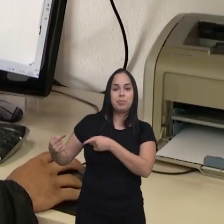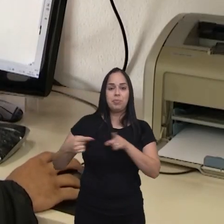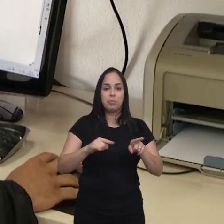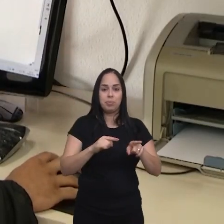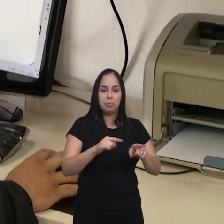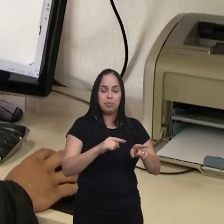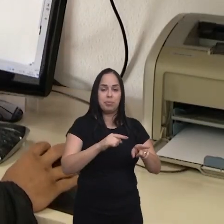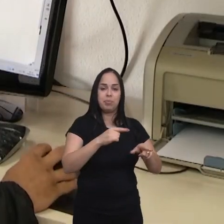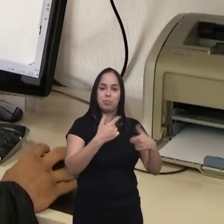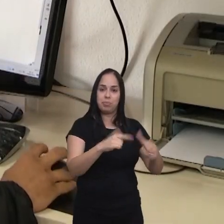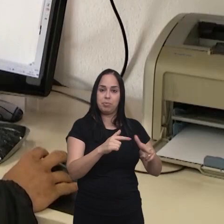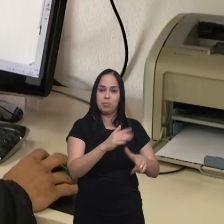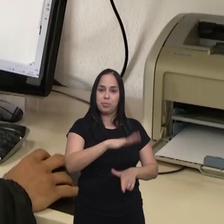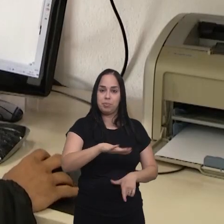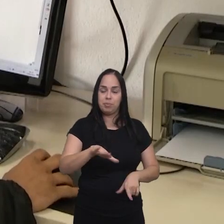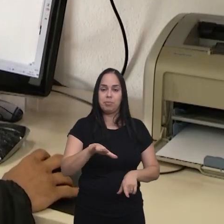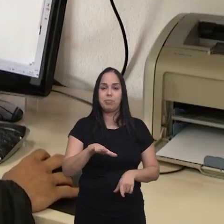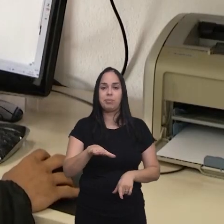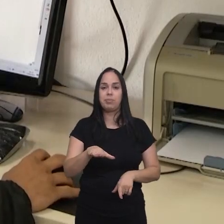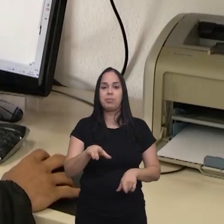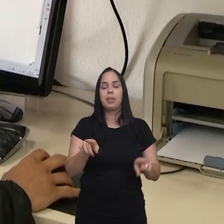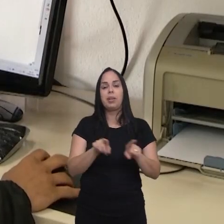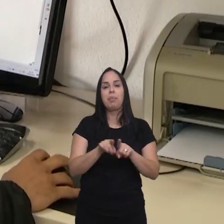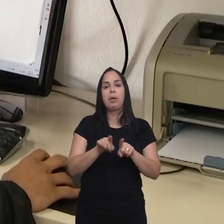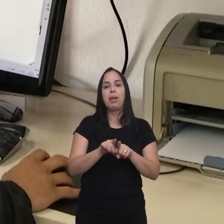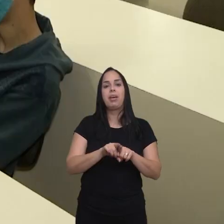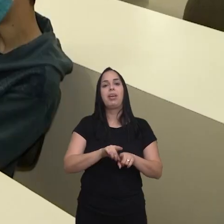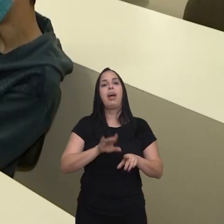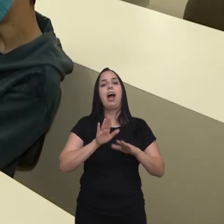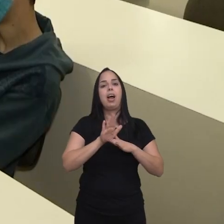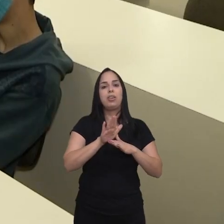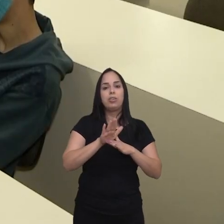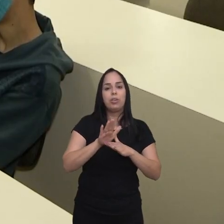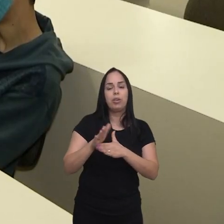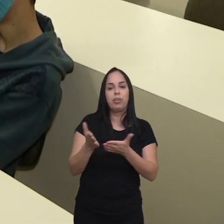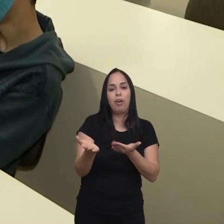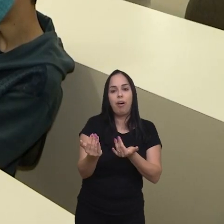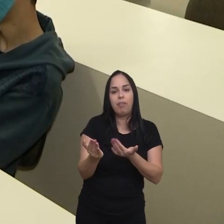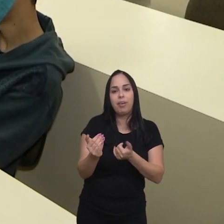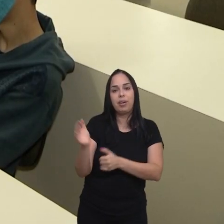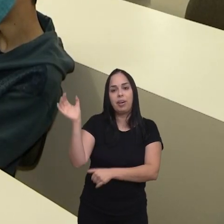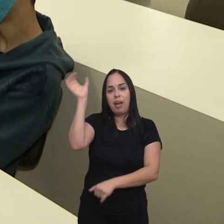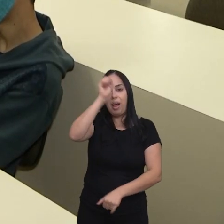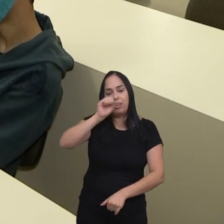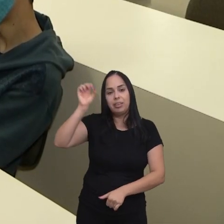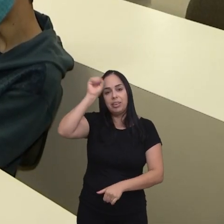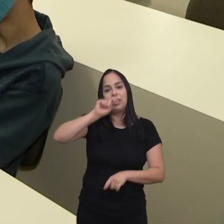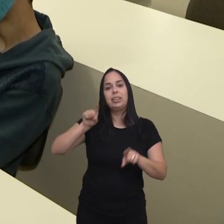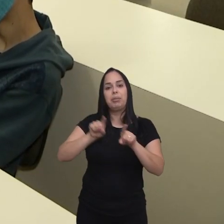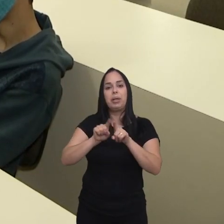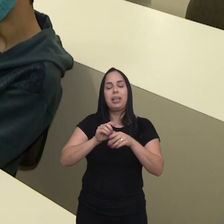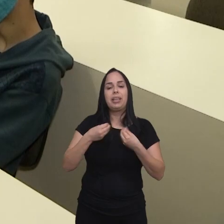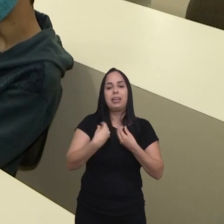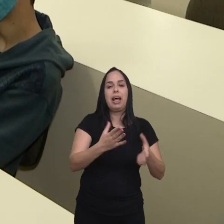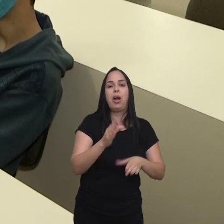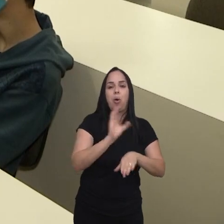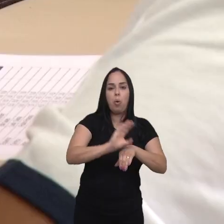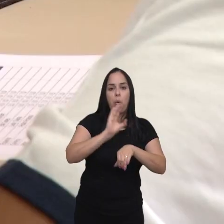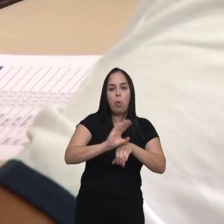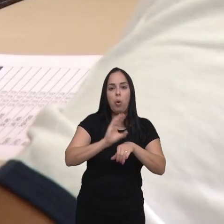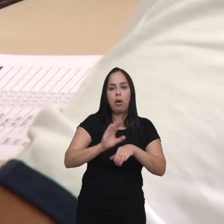trabalho infantil também passa pela ampliação de programas sociais, como o Jovem Aprendiz, que oferece qualificação